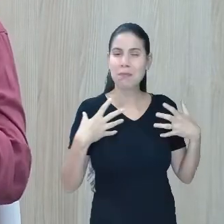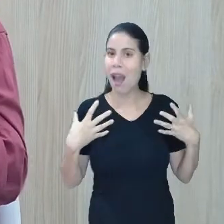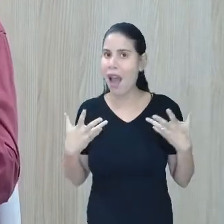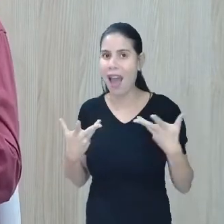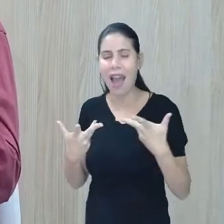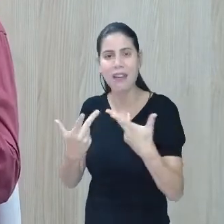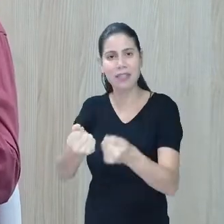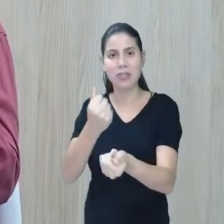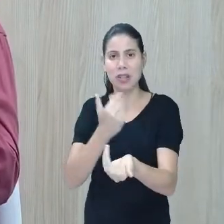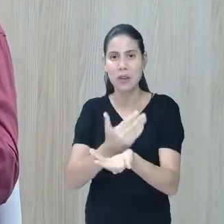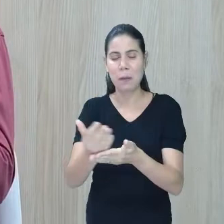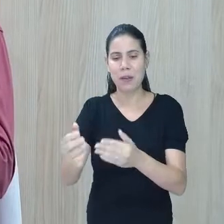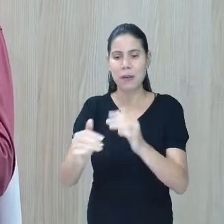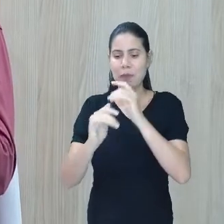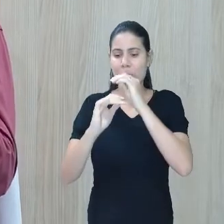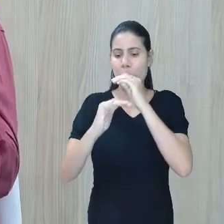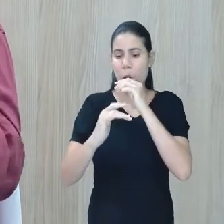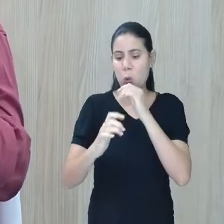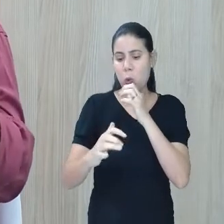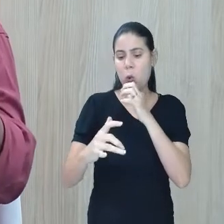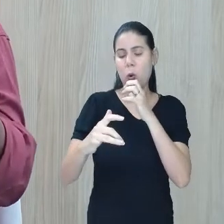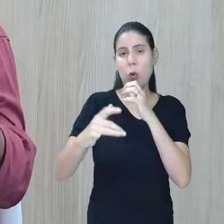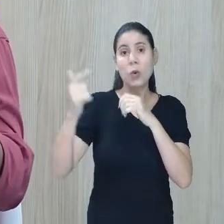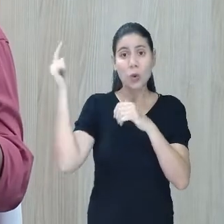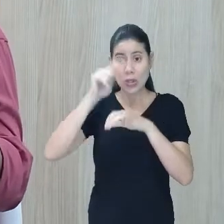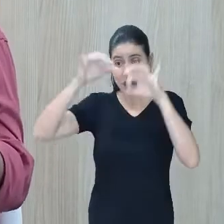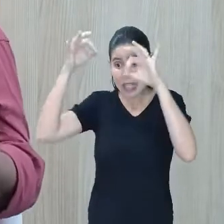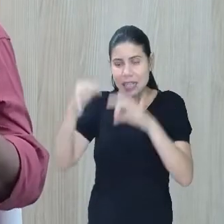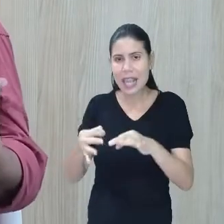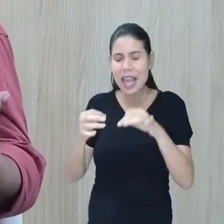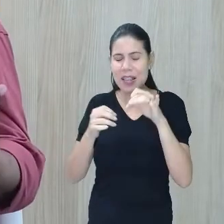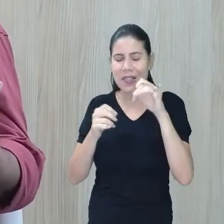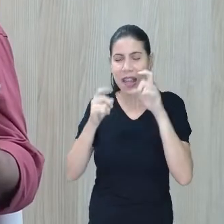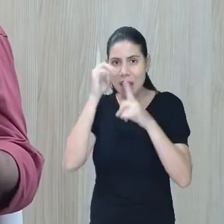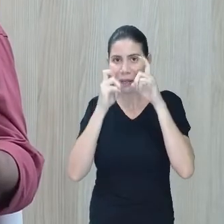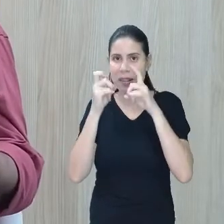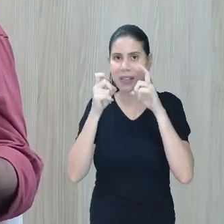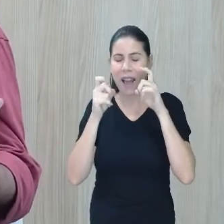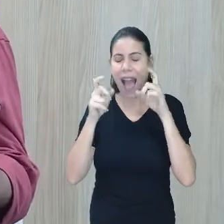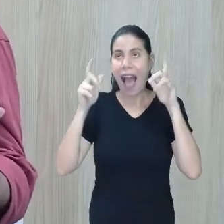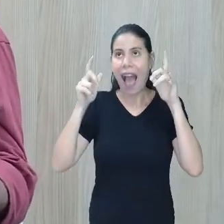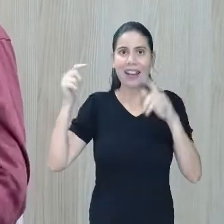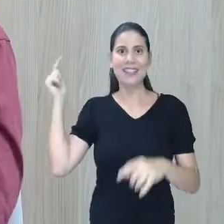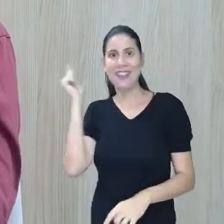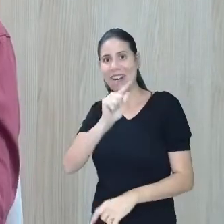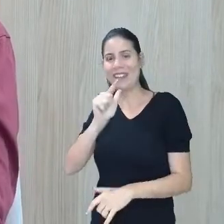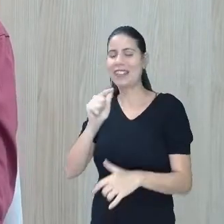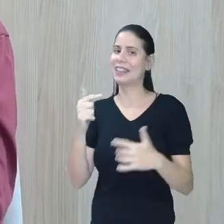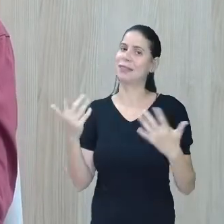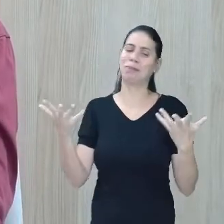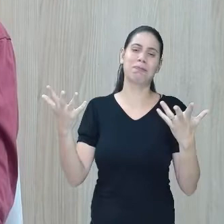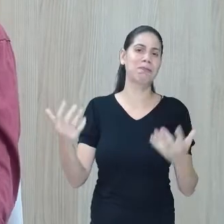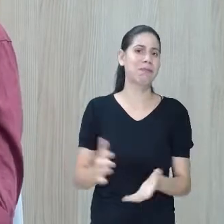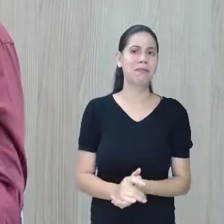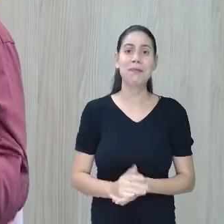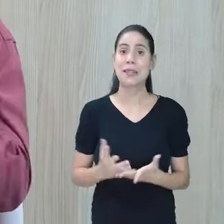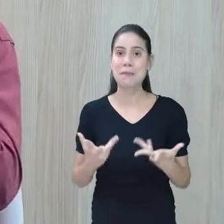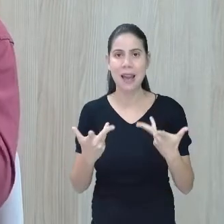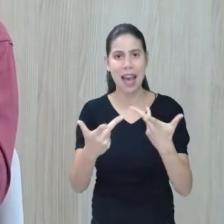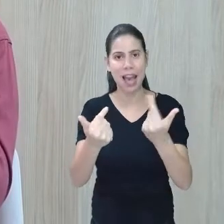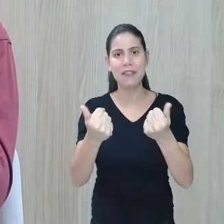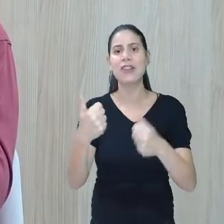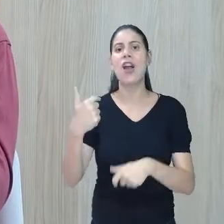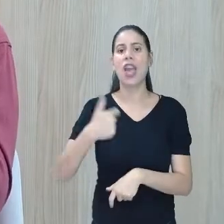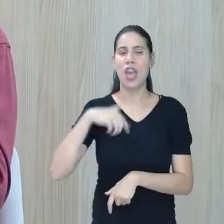boca, quando ele sopra, que ele consegue a nota certa, a expressão facial, sabe? Tipo, eu consegui. Sabe? Eu Entendo. consigo. Que normalmente eu